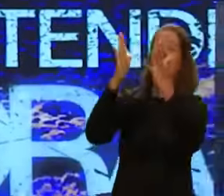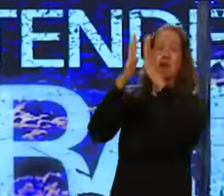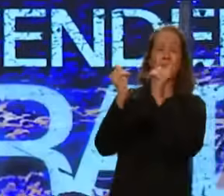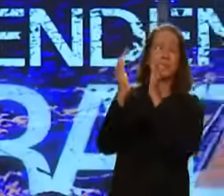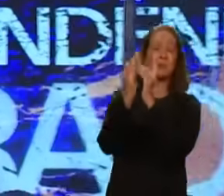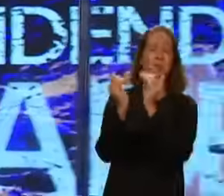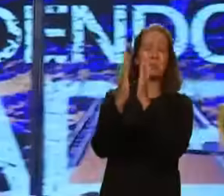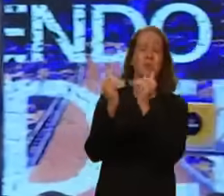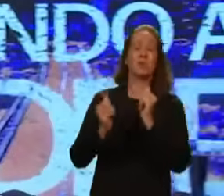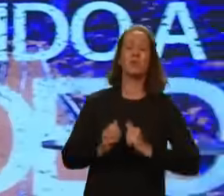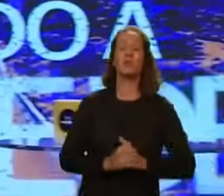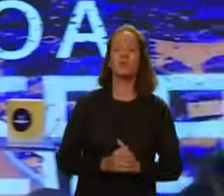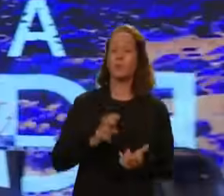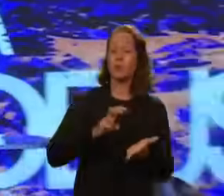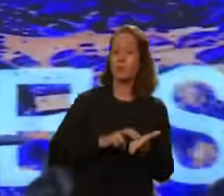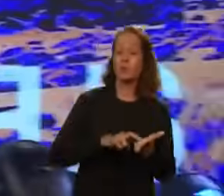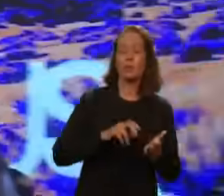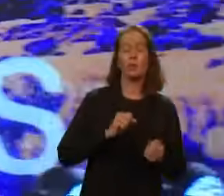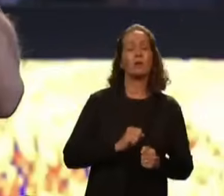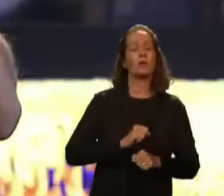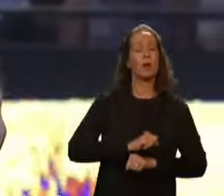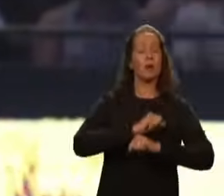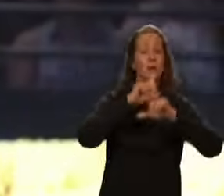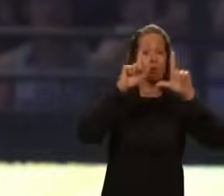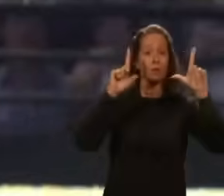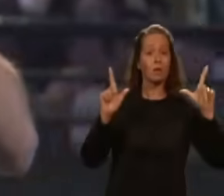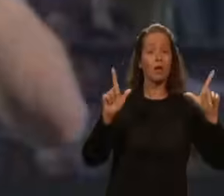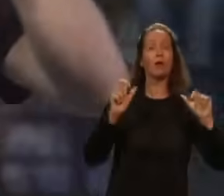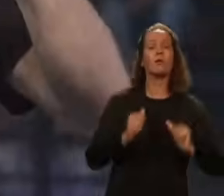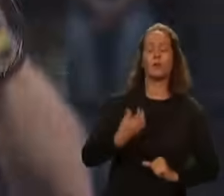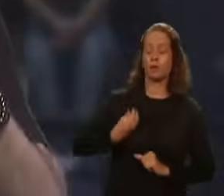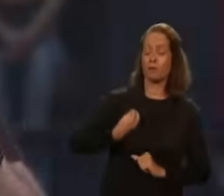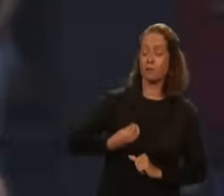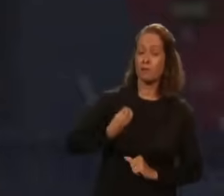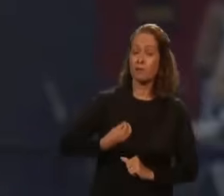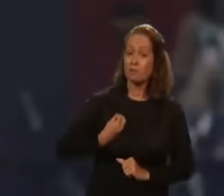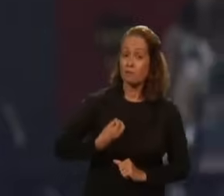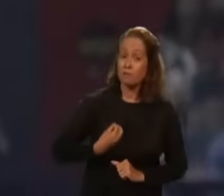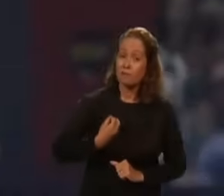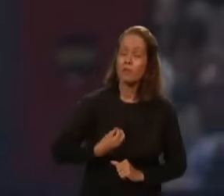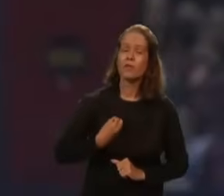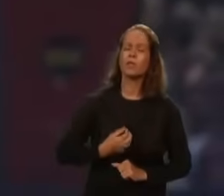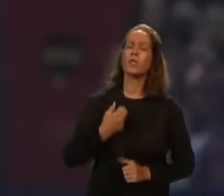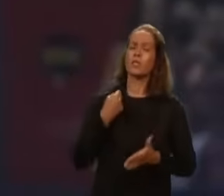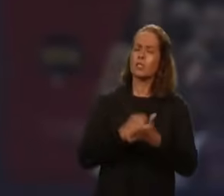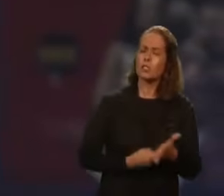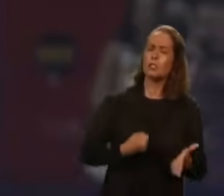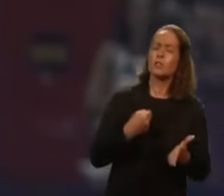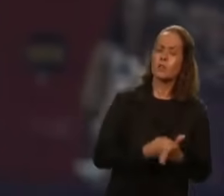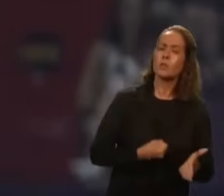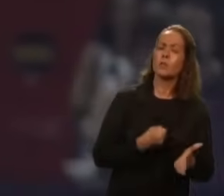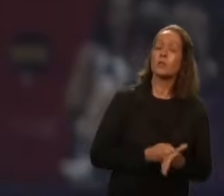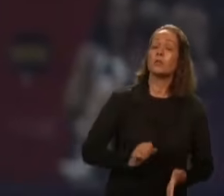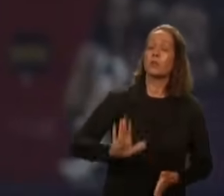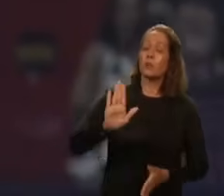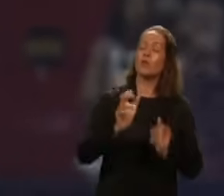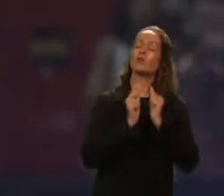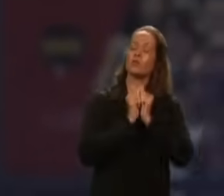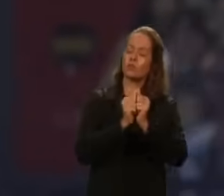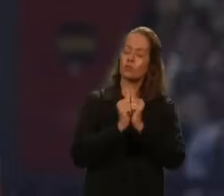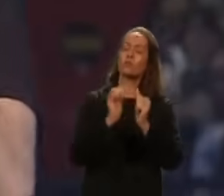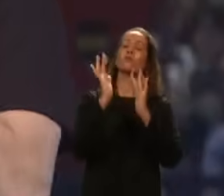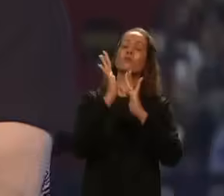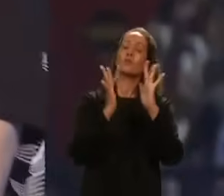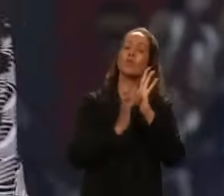aguentar levantar de manhã, para eu viver minha vida, para eu estar aqui de pé. É luta, e com Jesus do meu lado. Quem entendeu o que eu estou